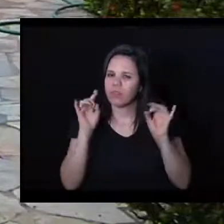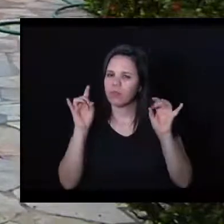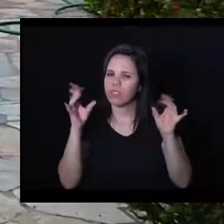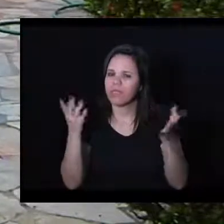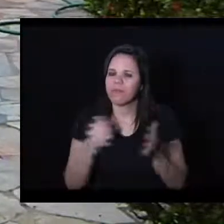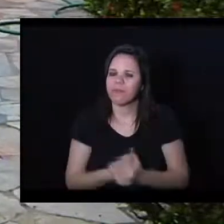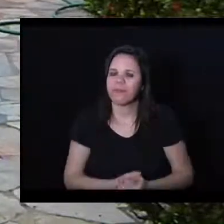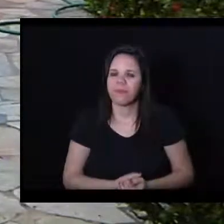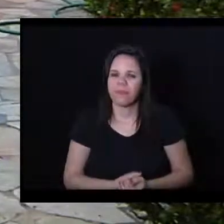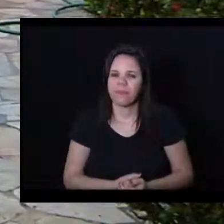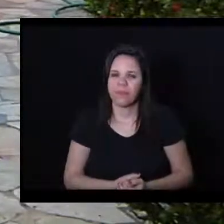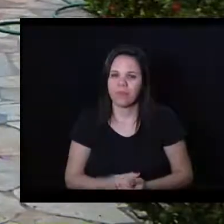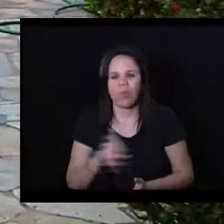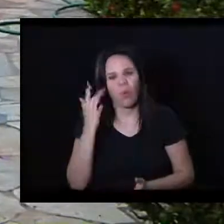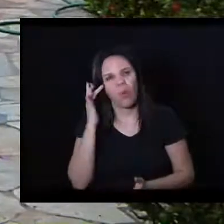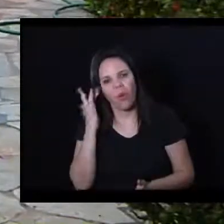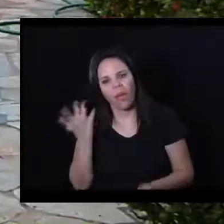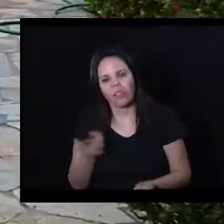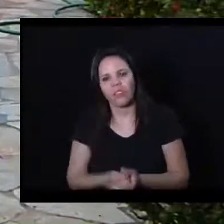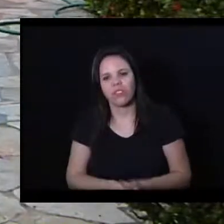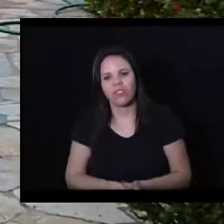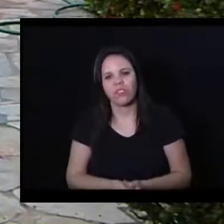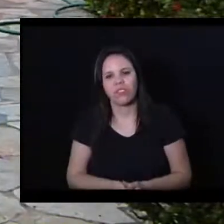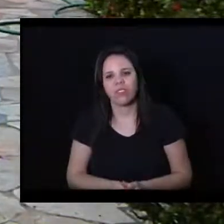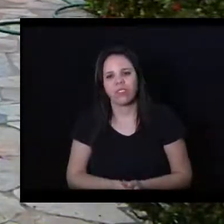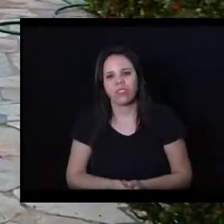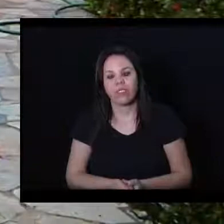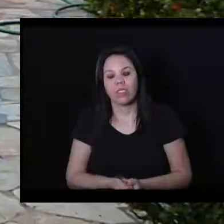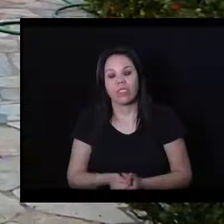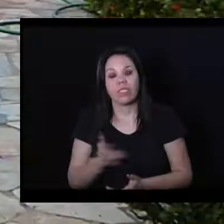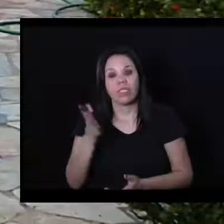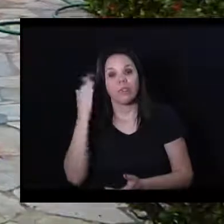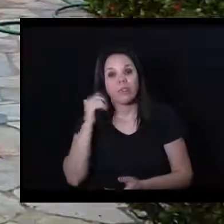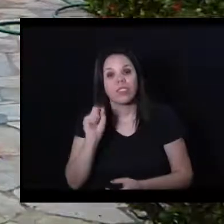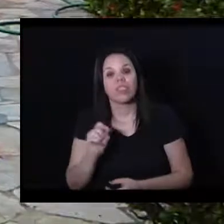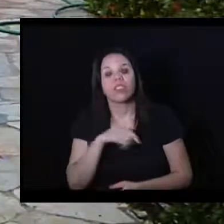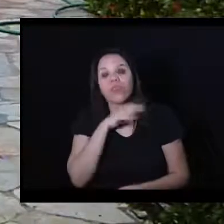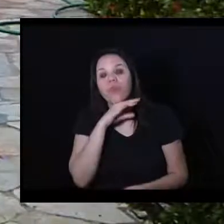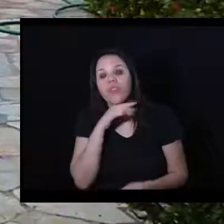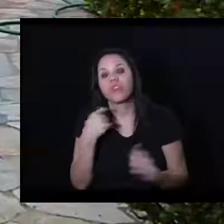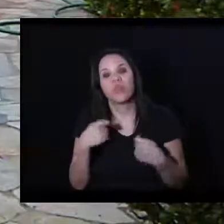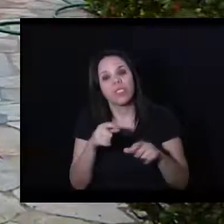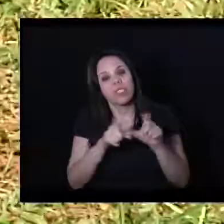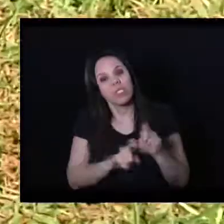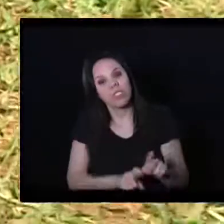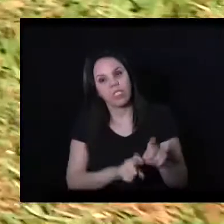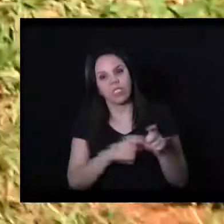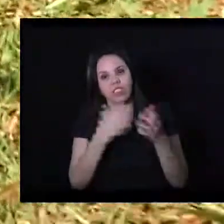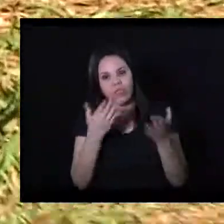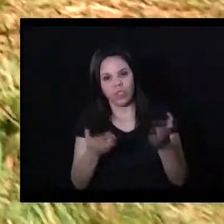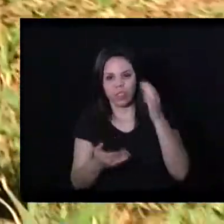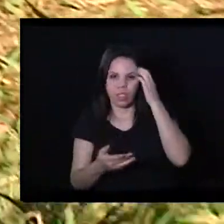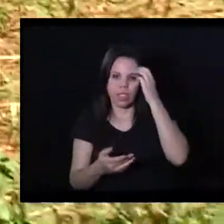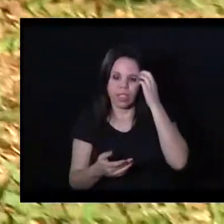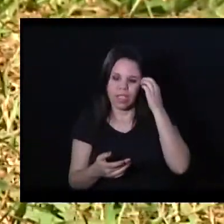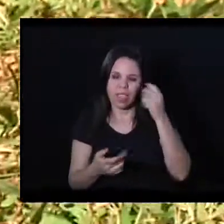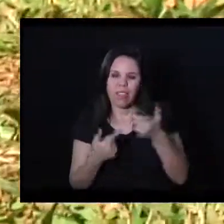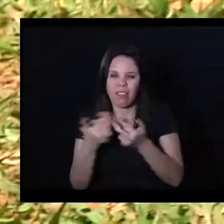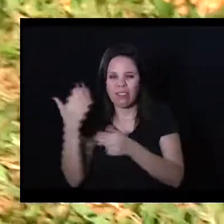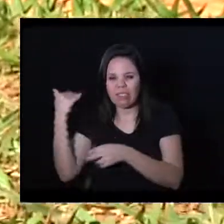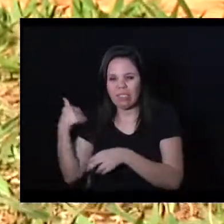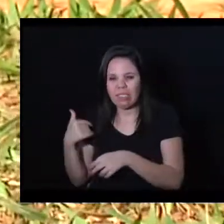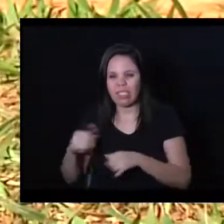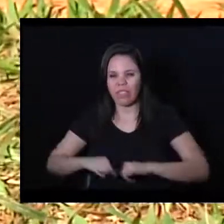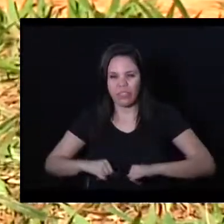especial, né? Eu acho que até o fato de você saber que esse bicho vai precisar de você, que ele veio de condições inadequadas, que ele vai ter